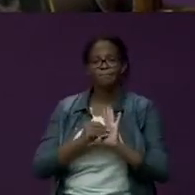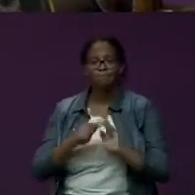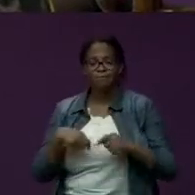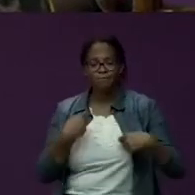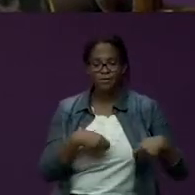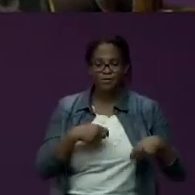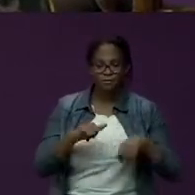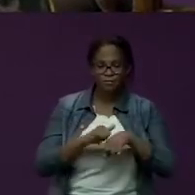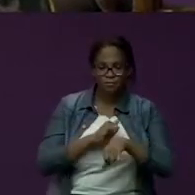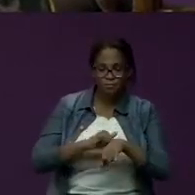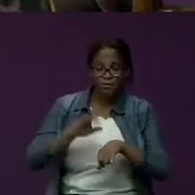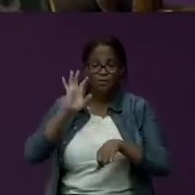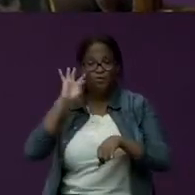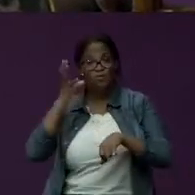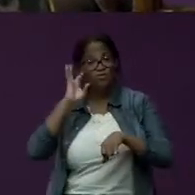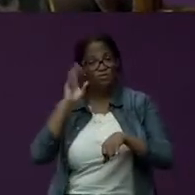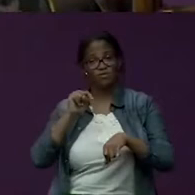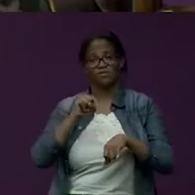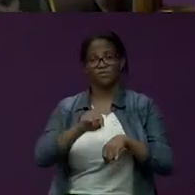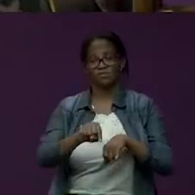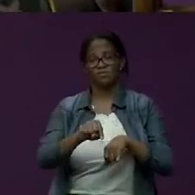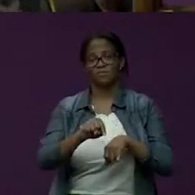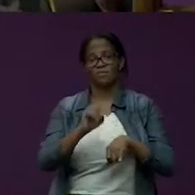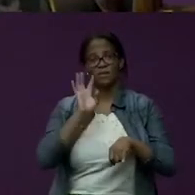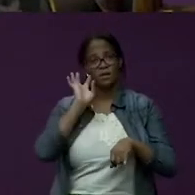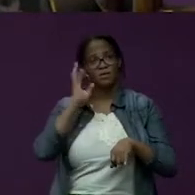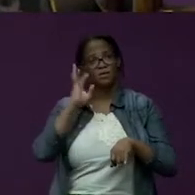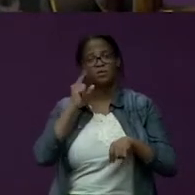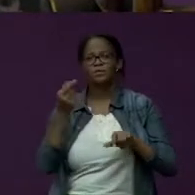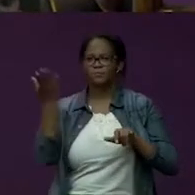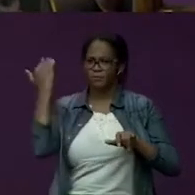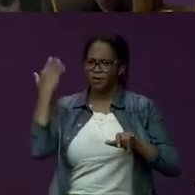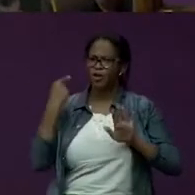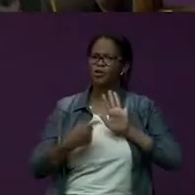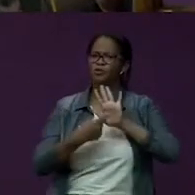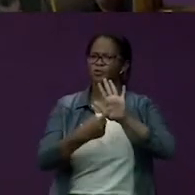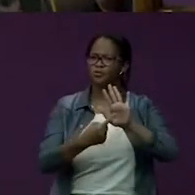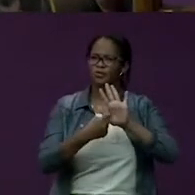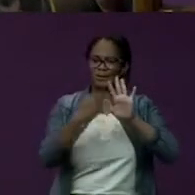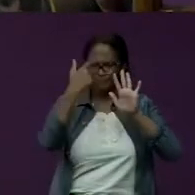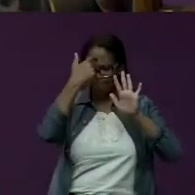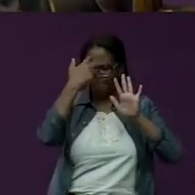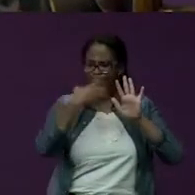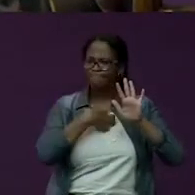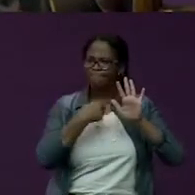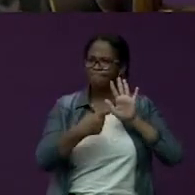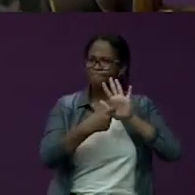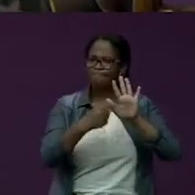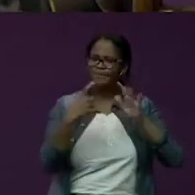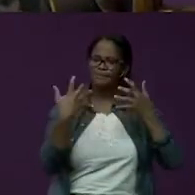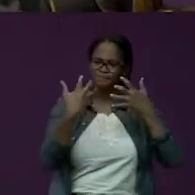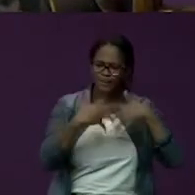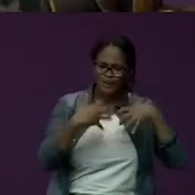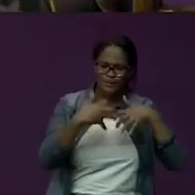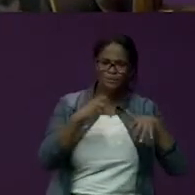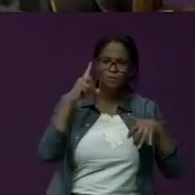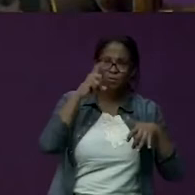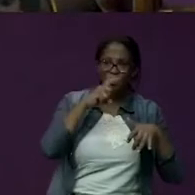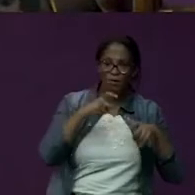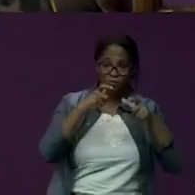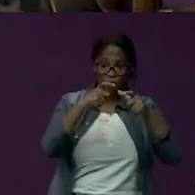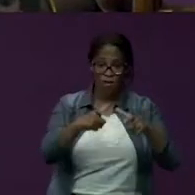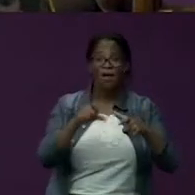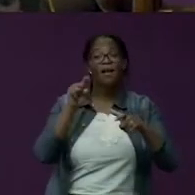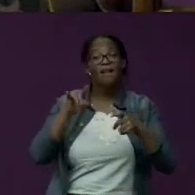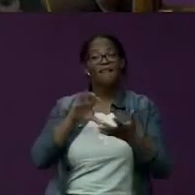uma série de soluções, inclusive no que era apontado como complexo que seria localizado em